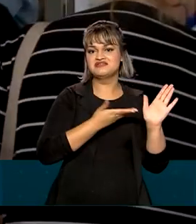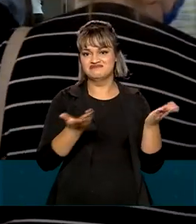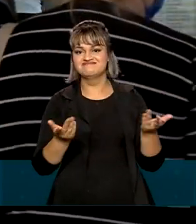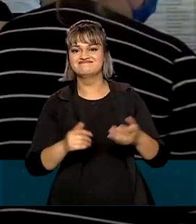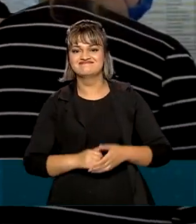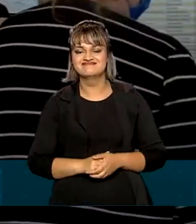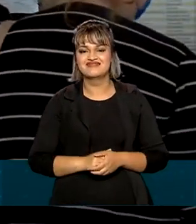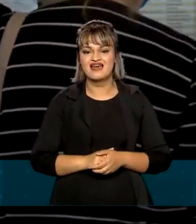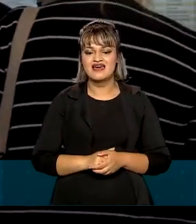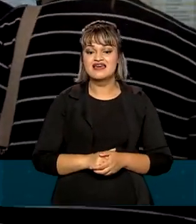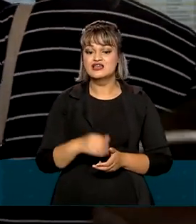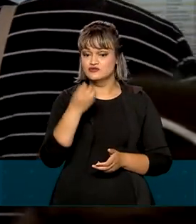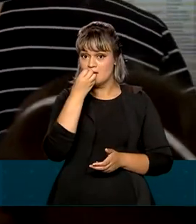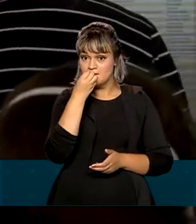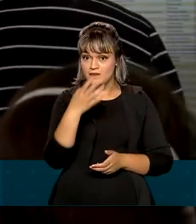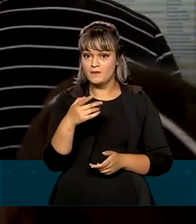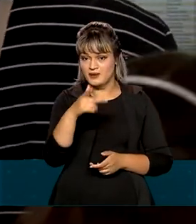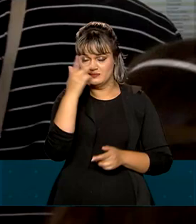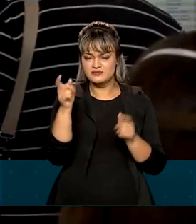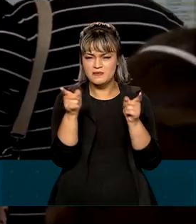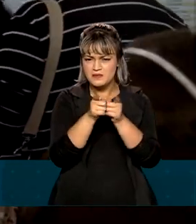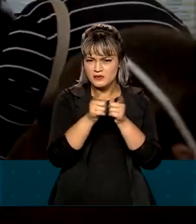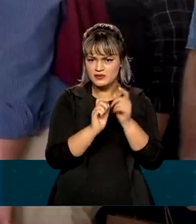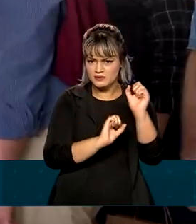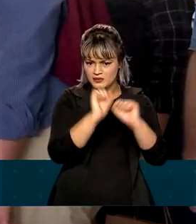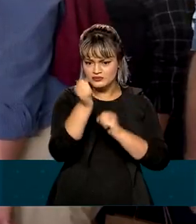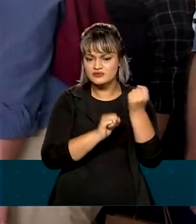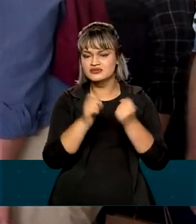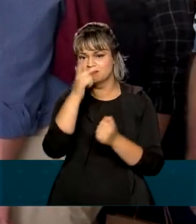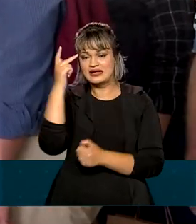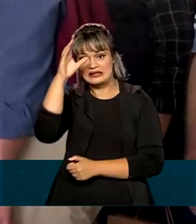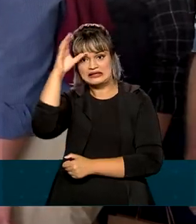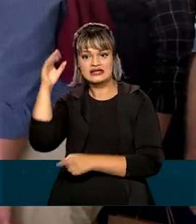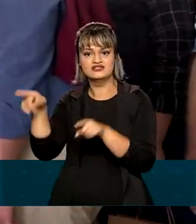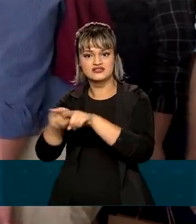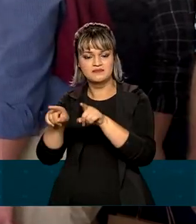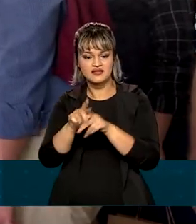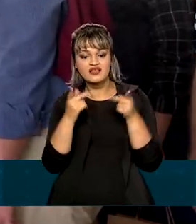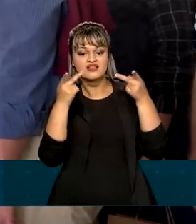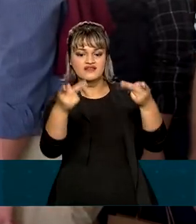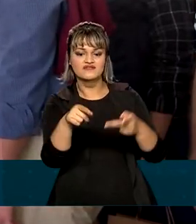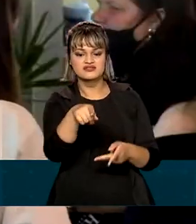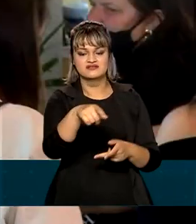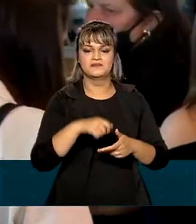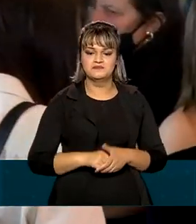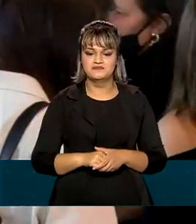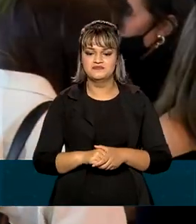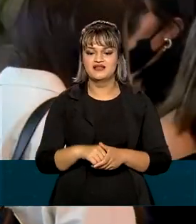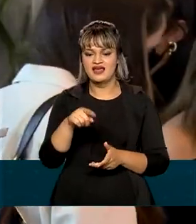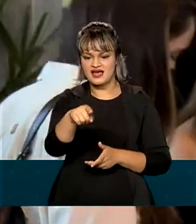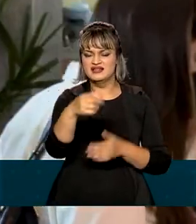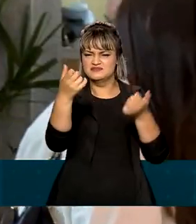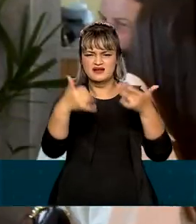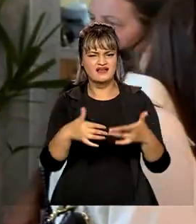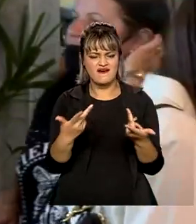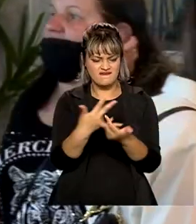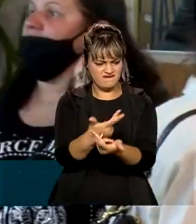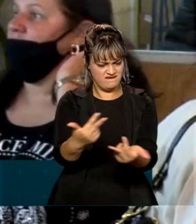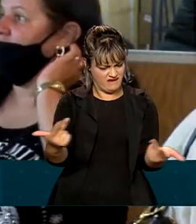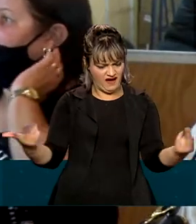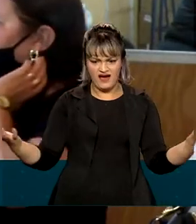amigos. Um ganho não só para o pequeno produtor, mas também para os consumidores que visitam a Expo Inter. Muita variedade